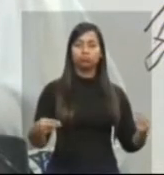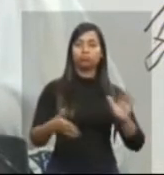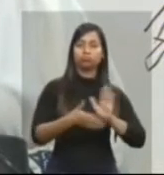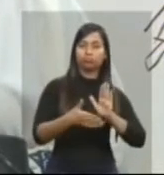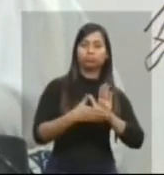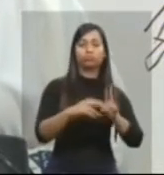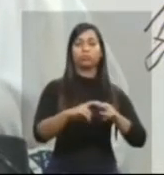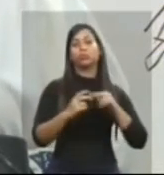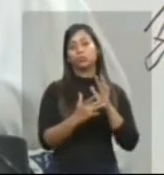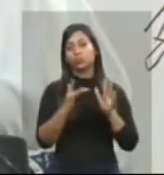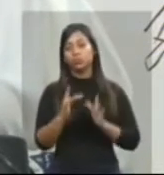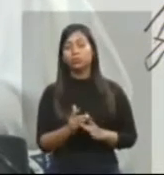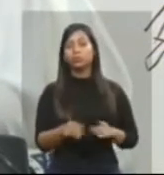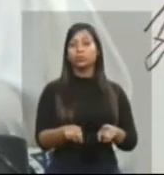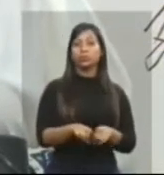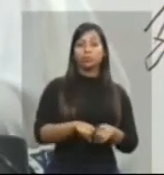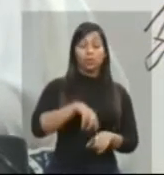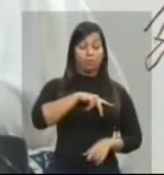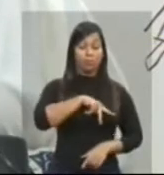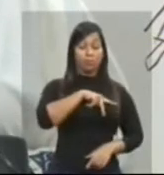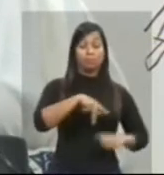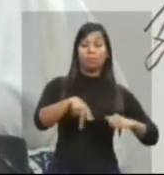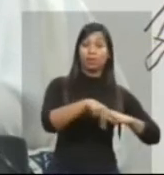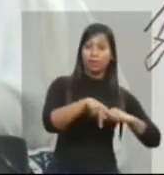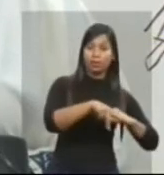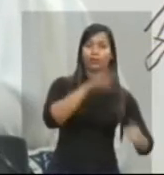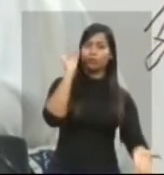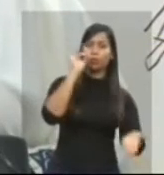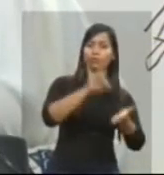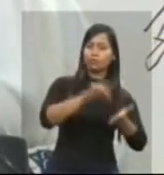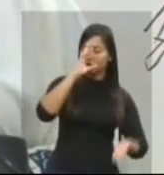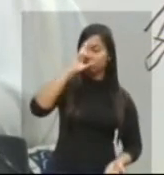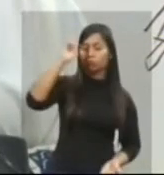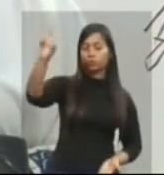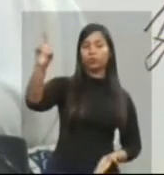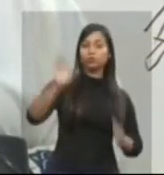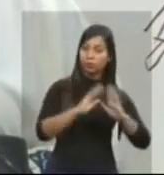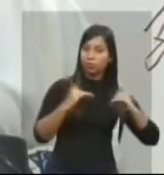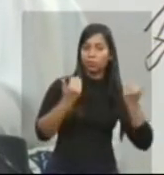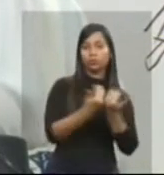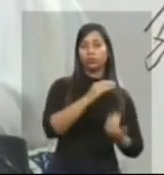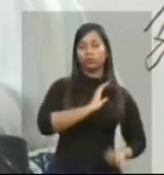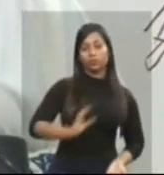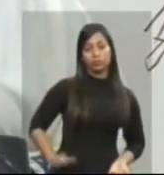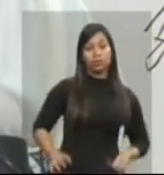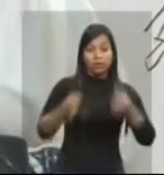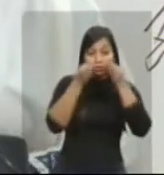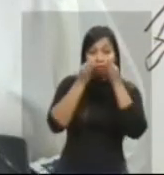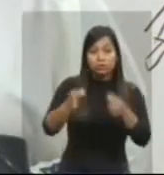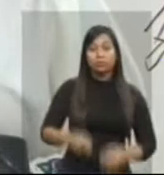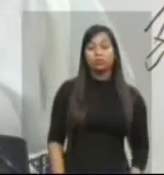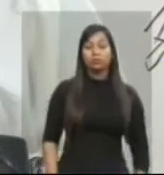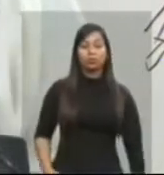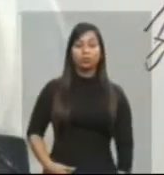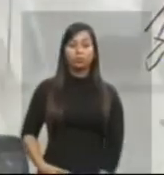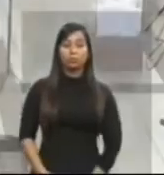por Jesus e Pedro foi confirmado como líder da comunidade cristã. Ouçamos.